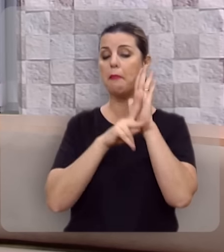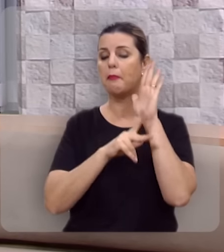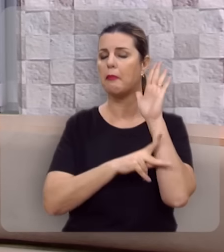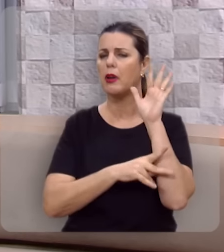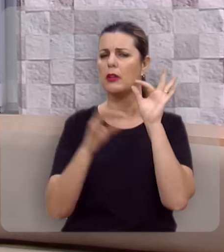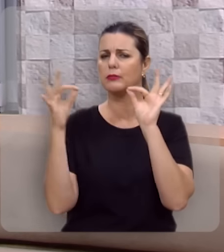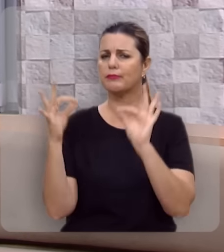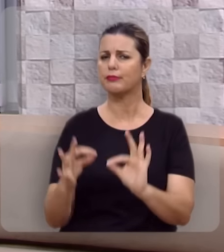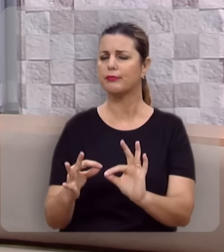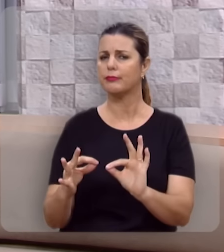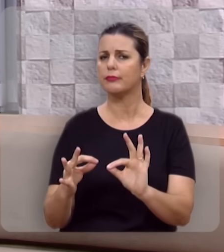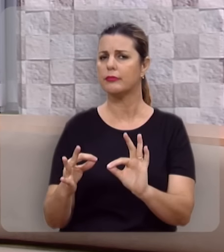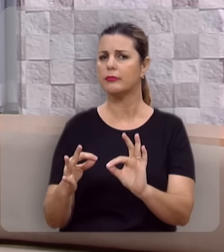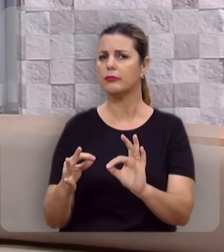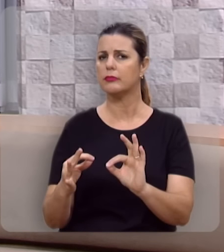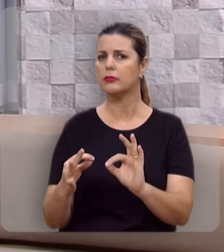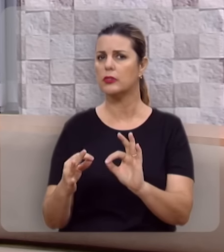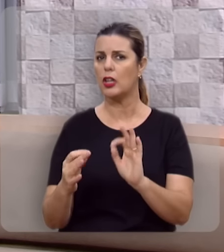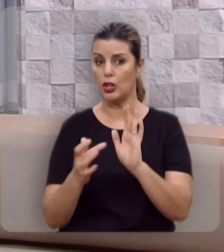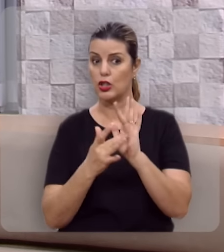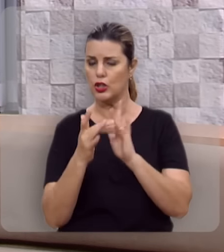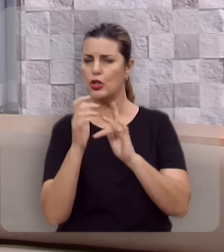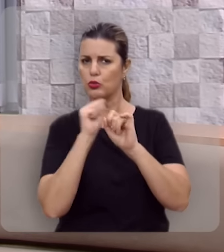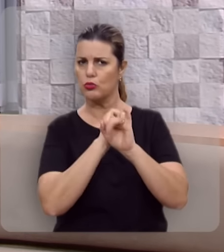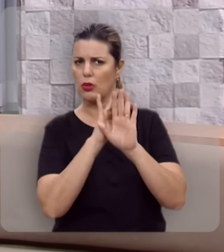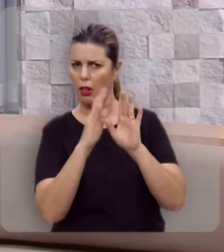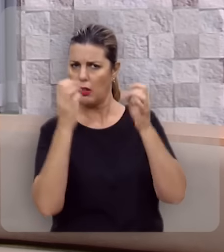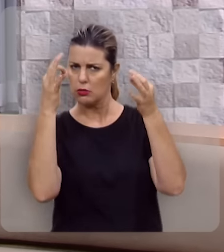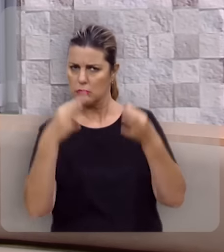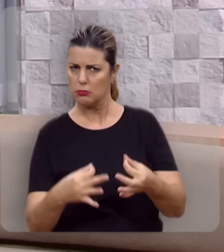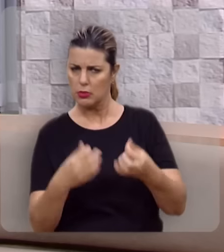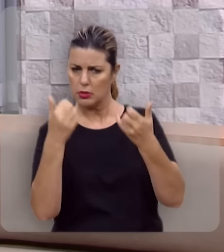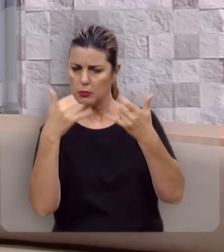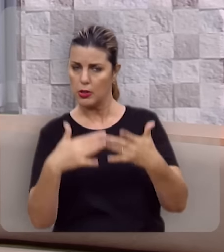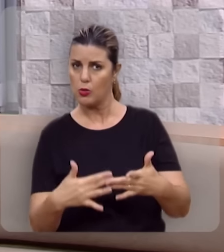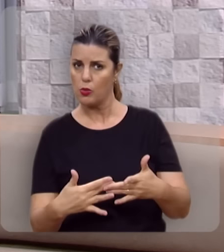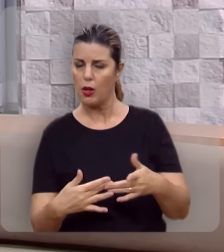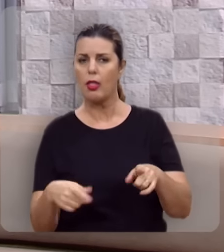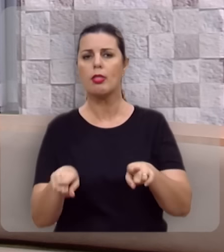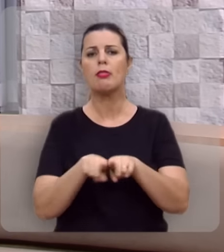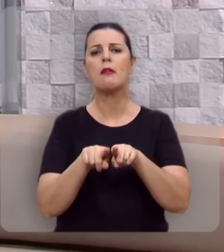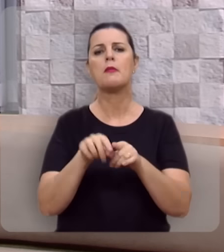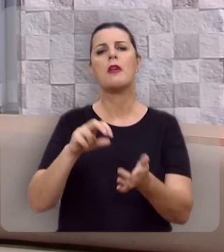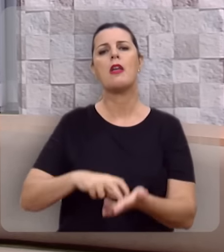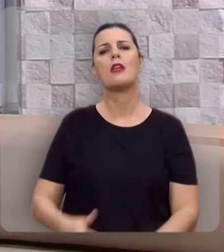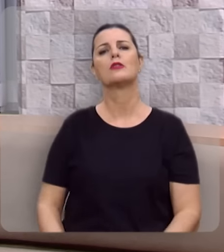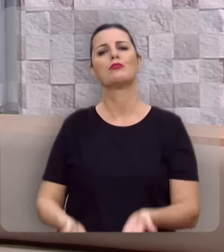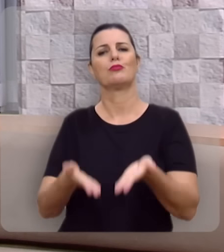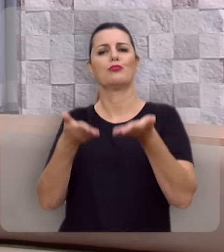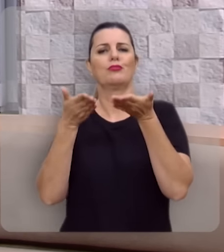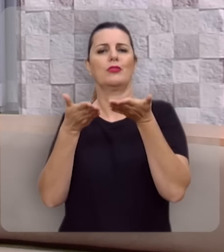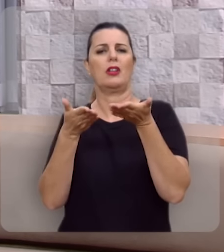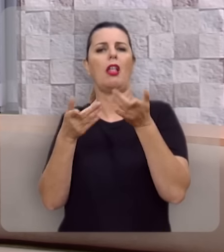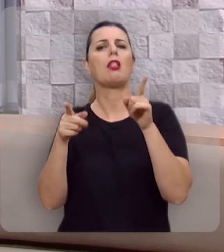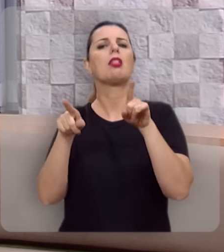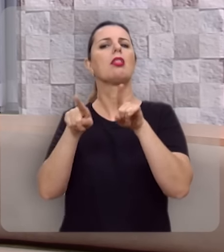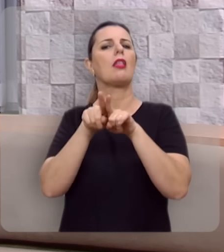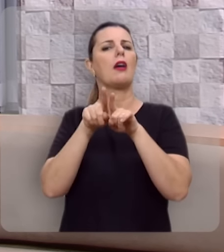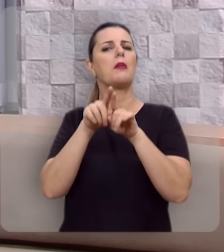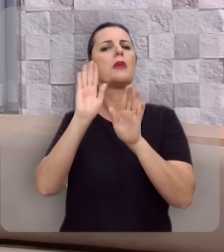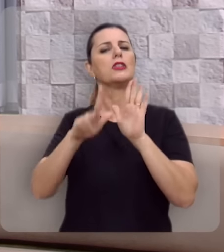rigorosamente planejada, e ele mesmo deixou isso claro, como a sua ressurreição